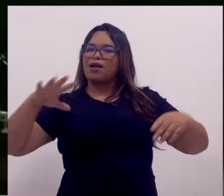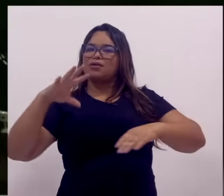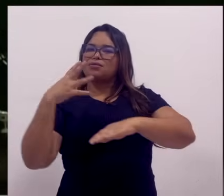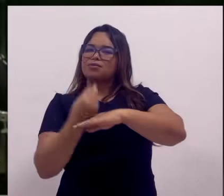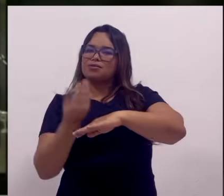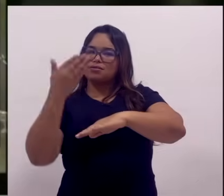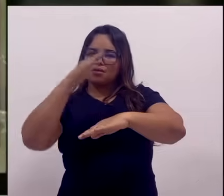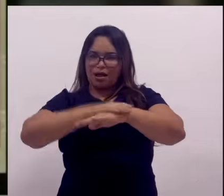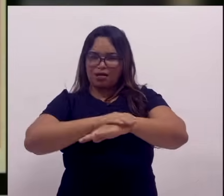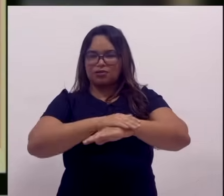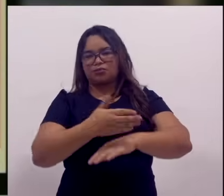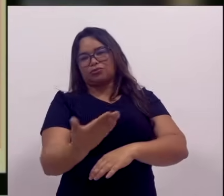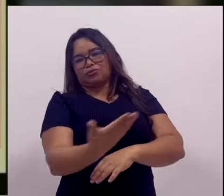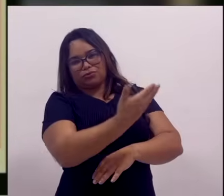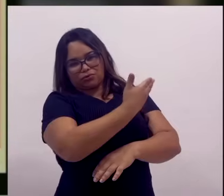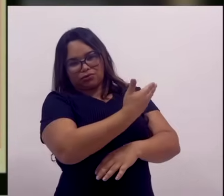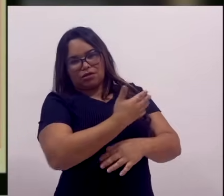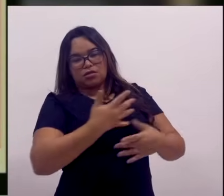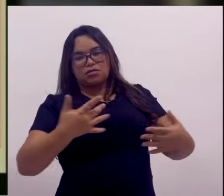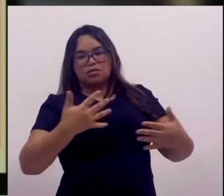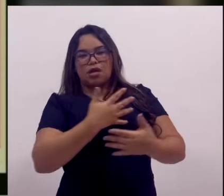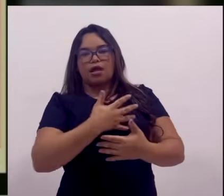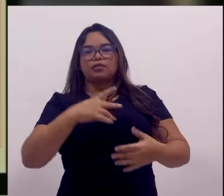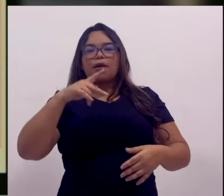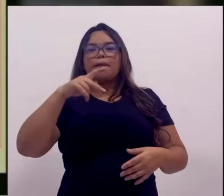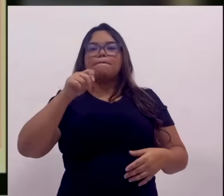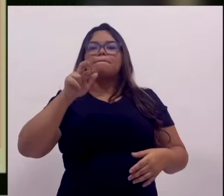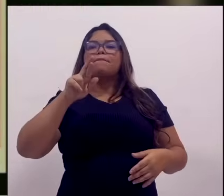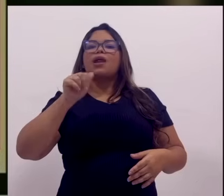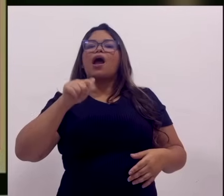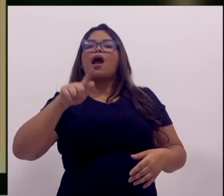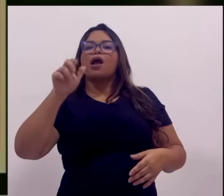Se vemos exemplo da história, esta é a cidade de Praga.